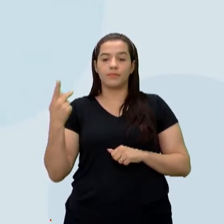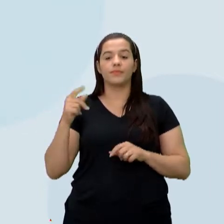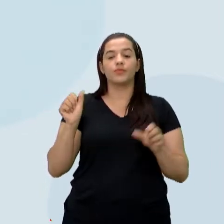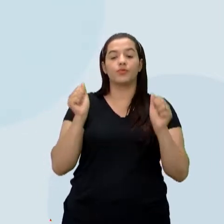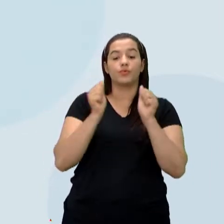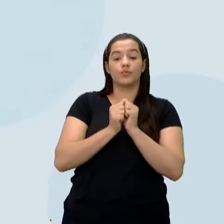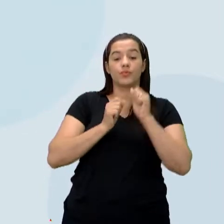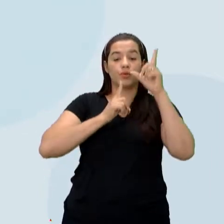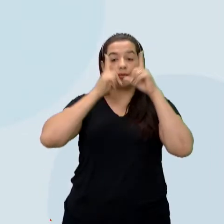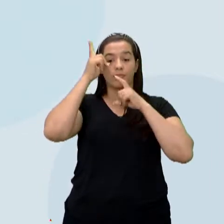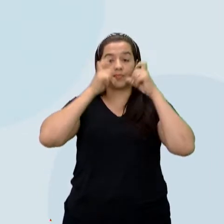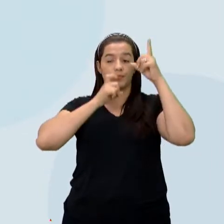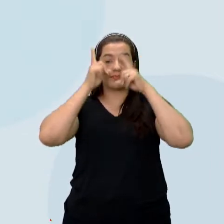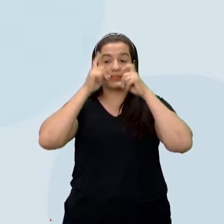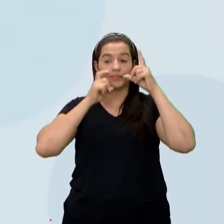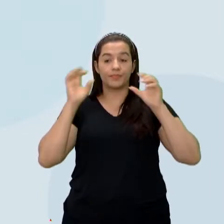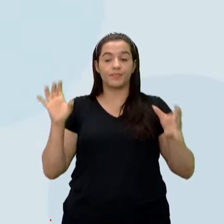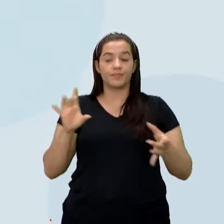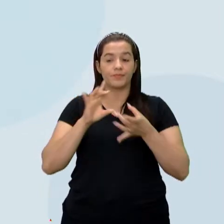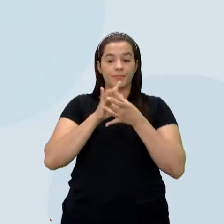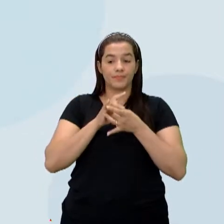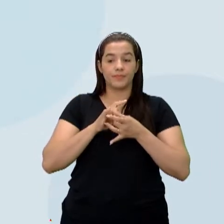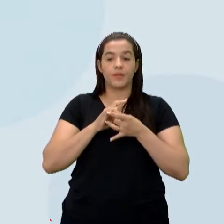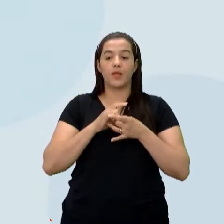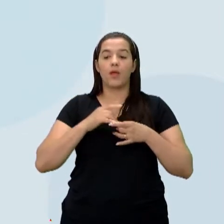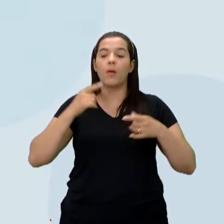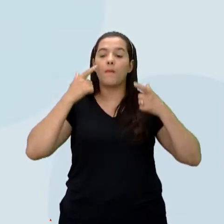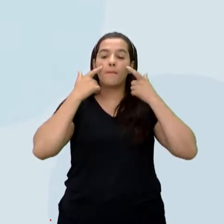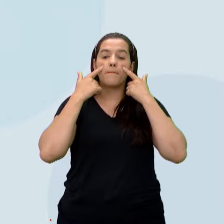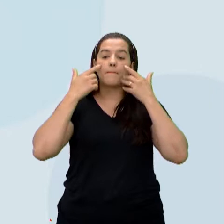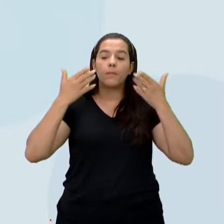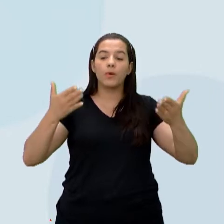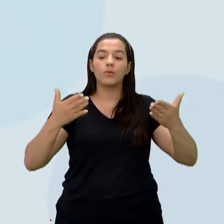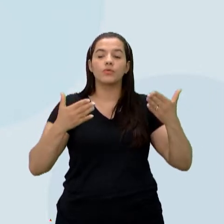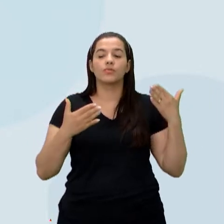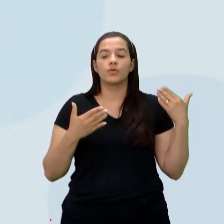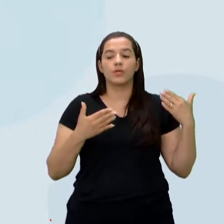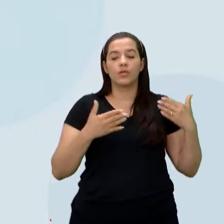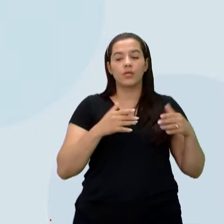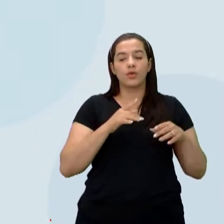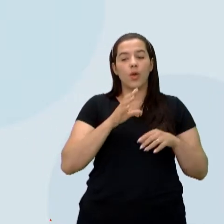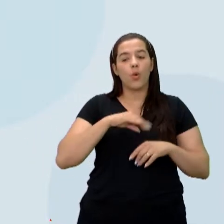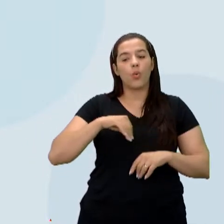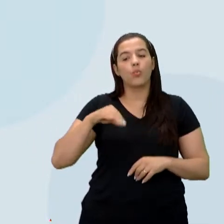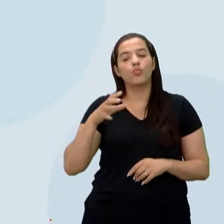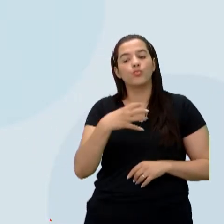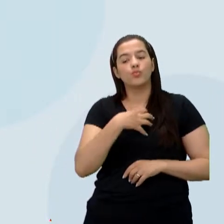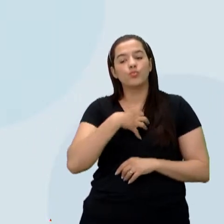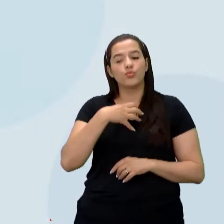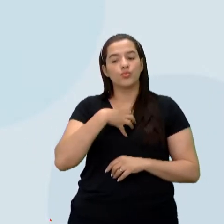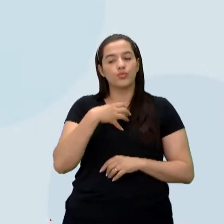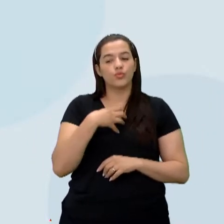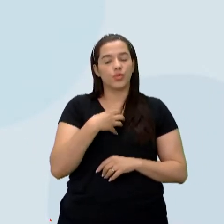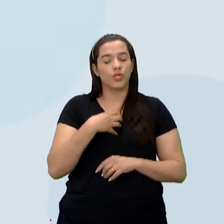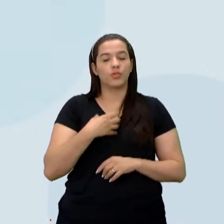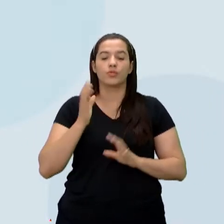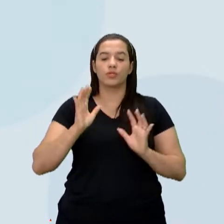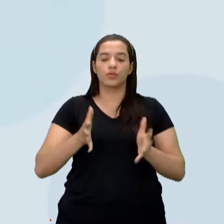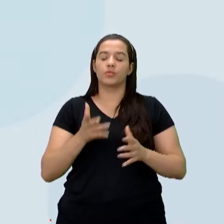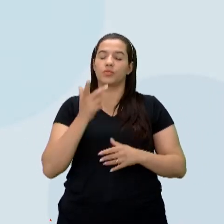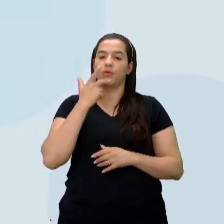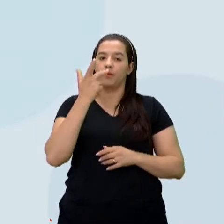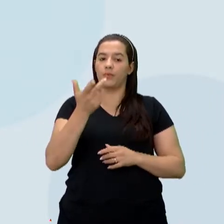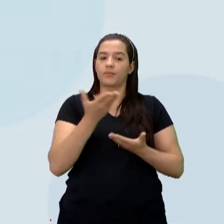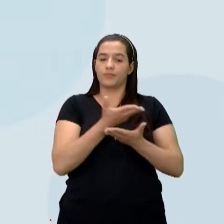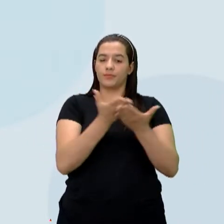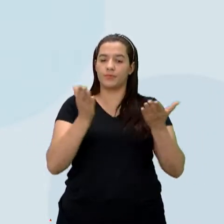à expressão facial do Garfield, demonstra a ironia presente em seu comportamento. Tudo que a gente já comentou aqui com vocês